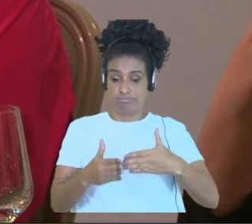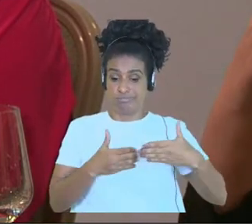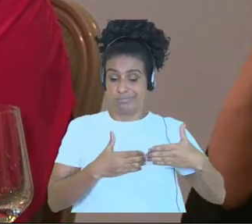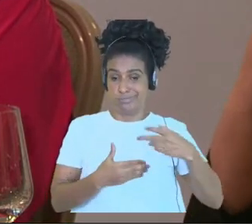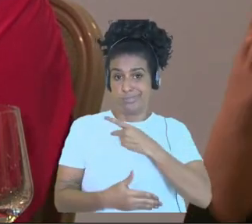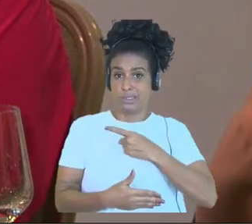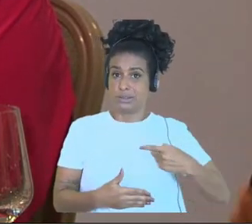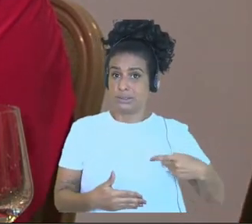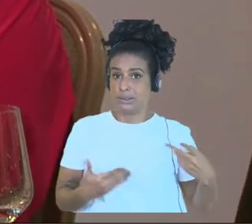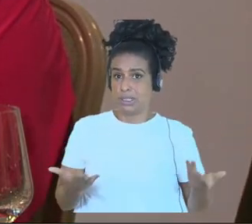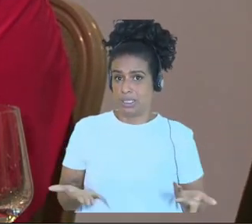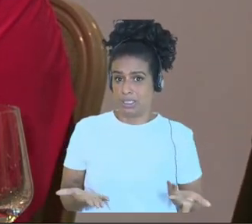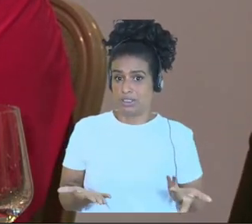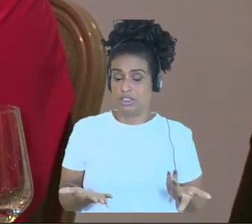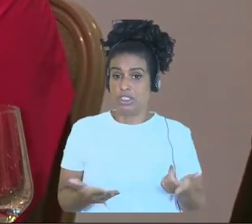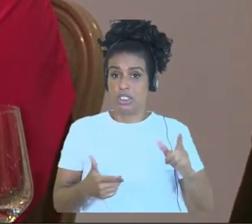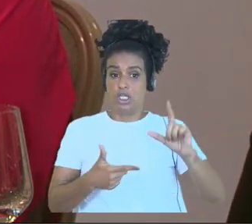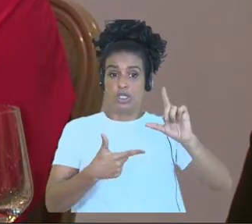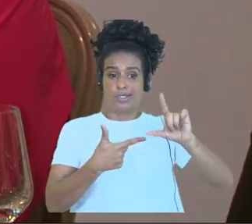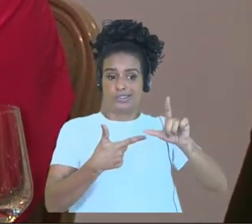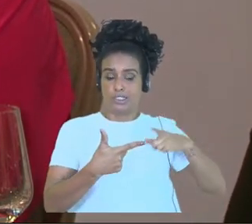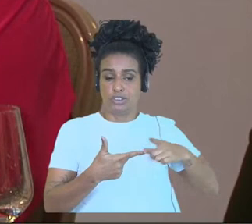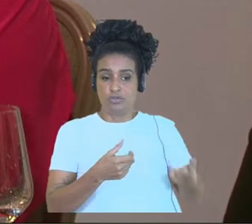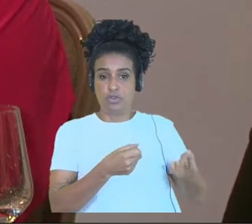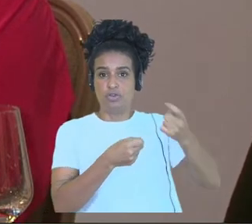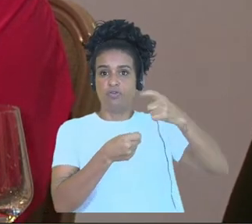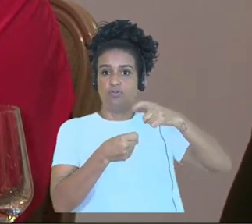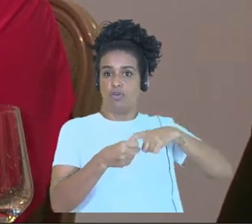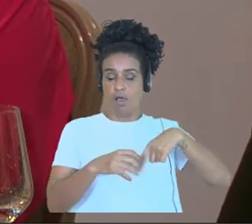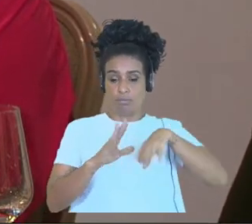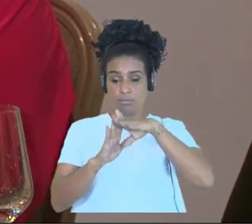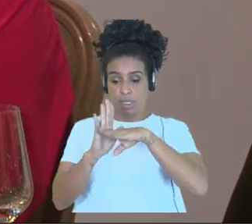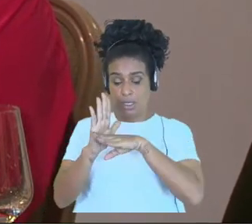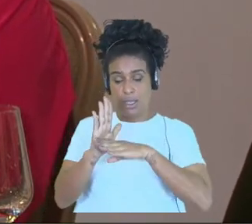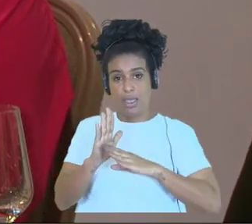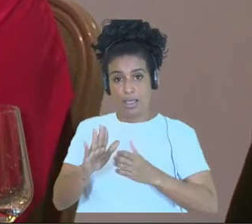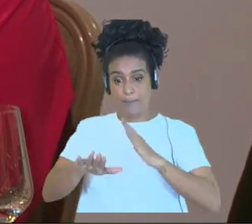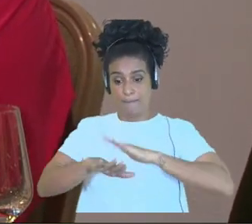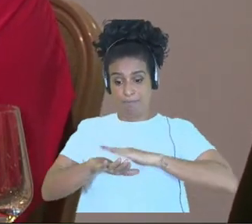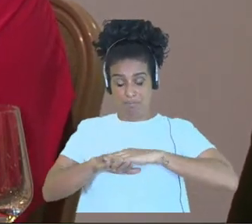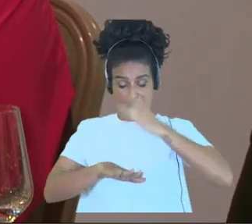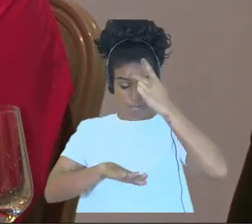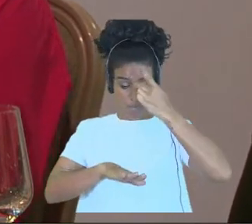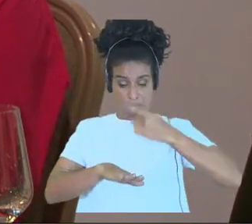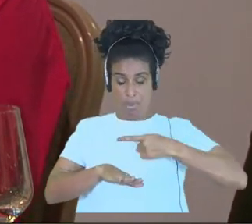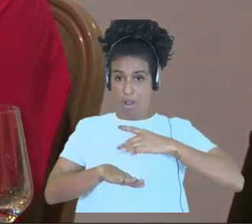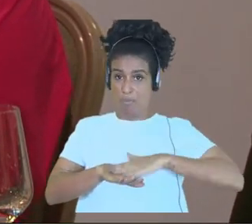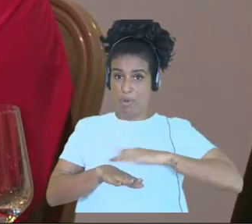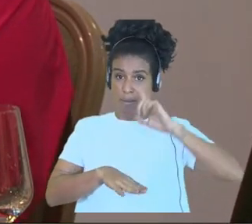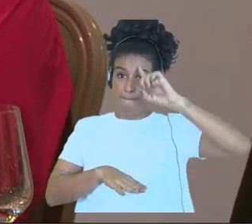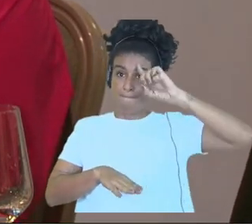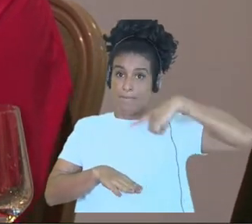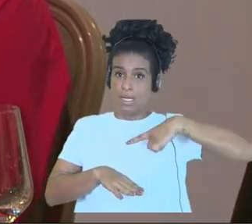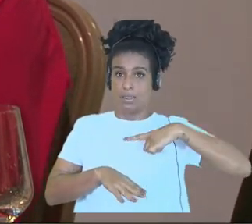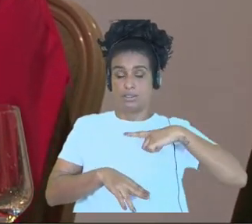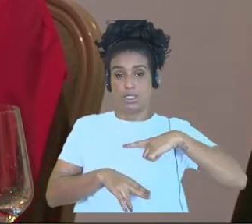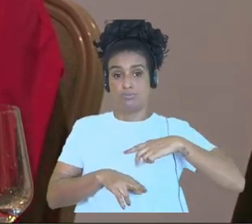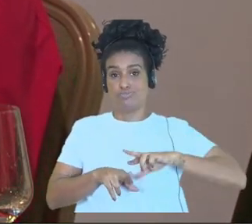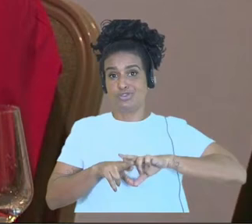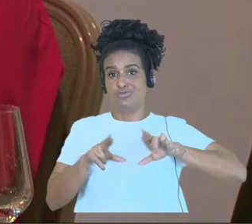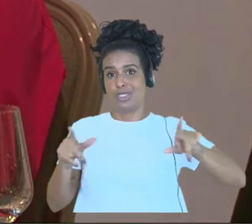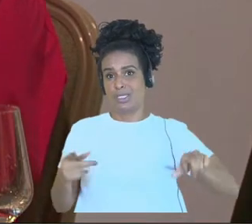legislativo que retoma ou toma a agenda legislativa para si. E aí você tem duas lideranças muito